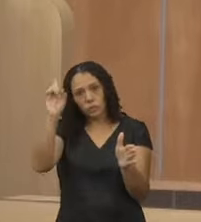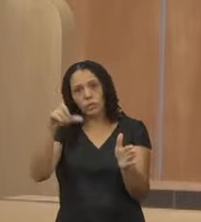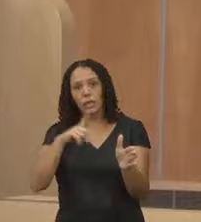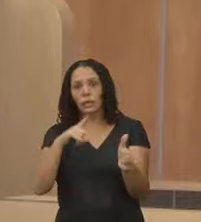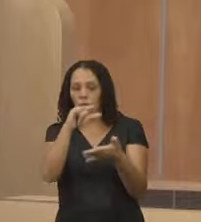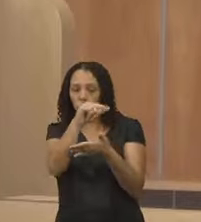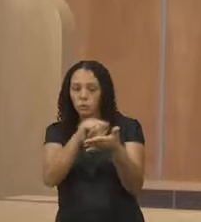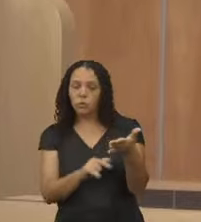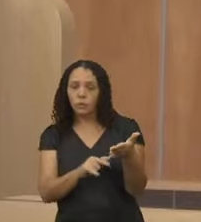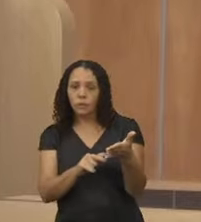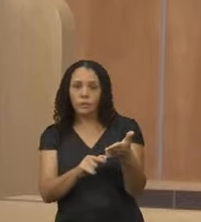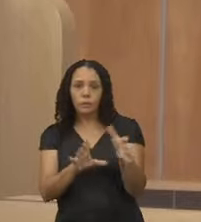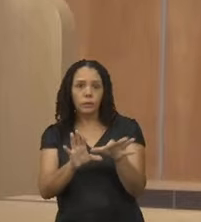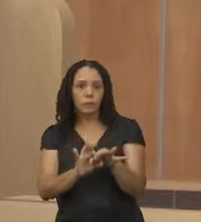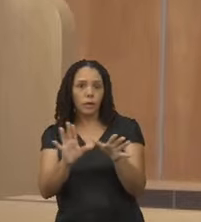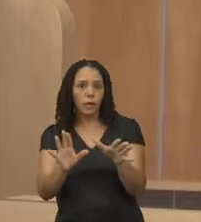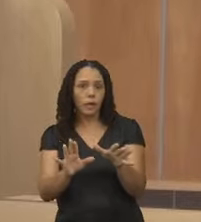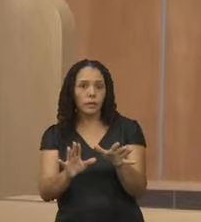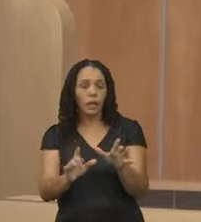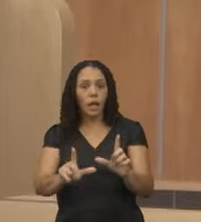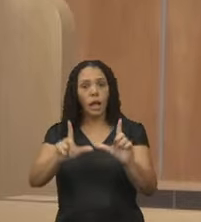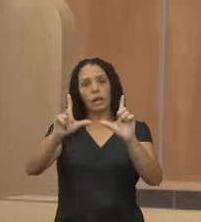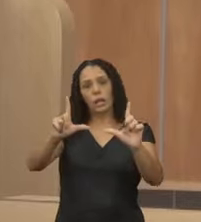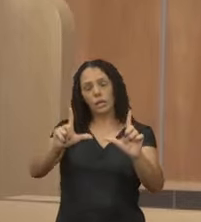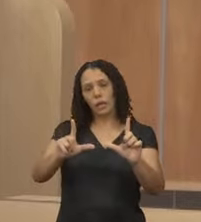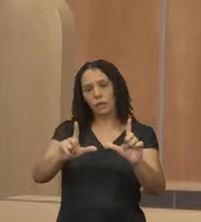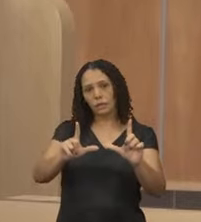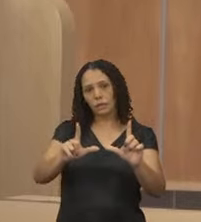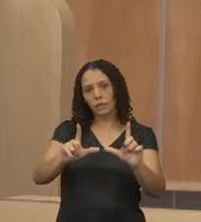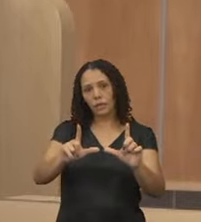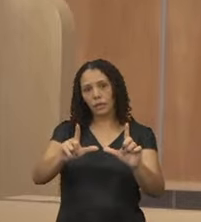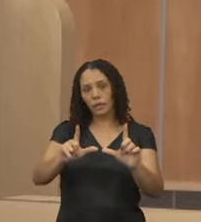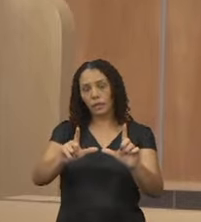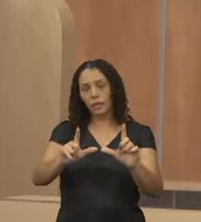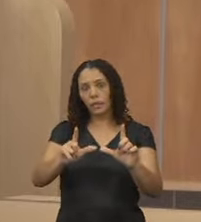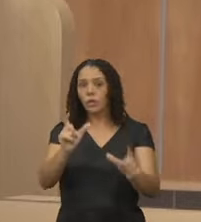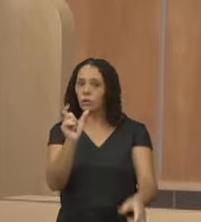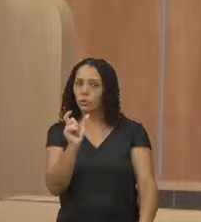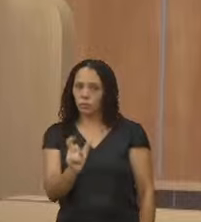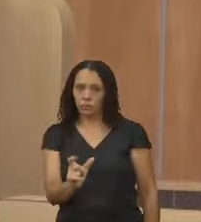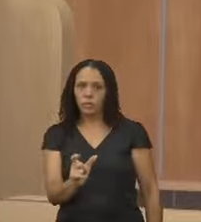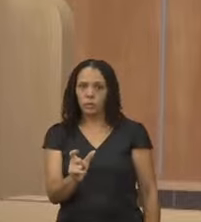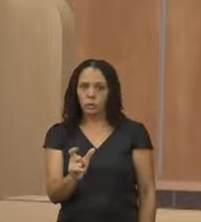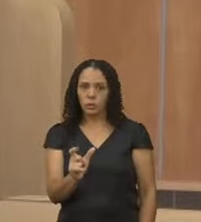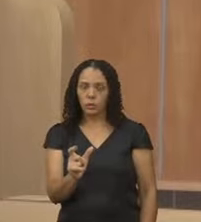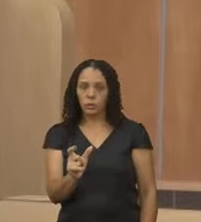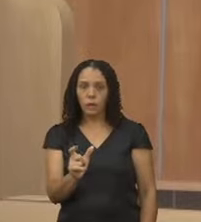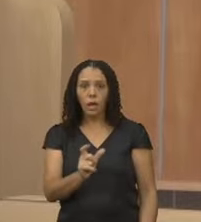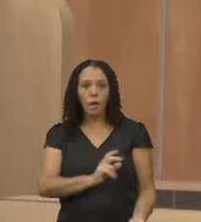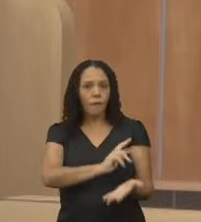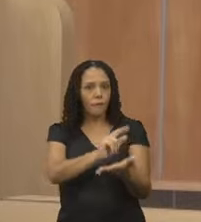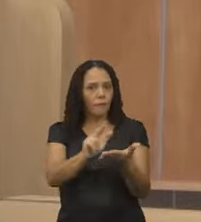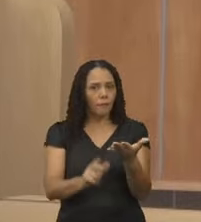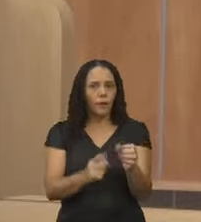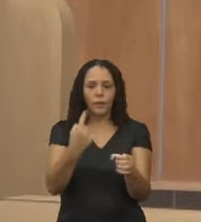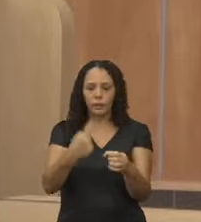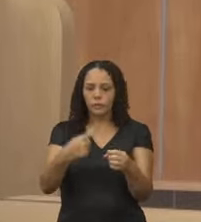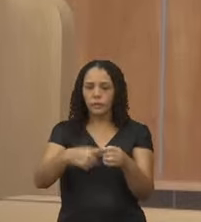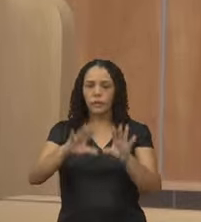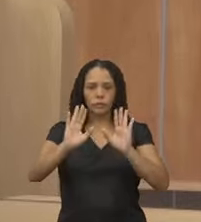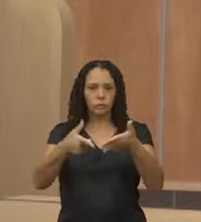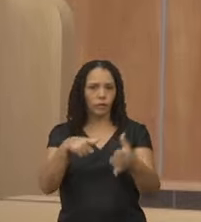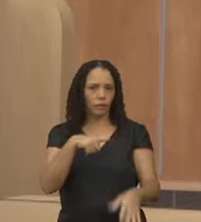alvará, o emplacamento e a carteira. São coisas básicas, vários municípios já têm isso.